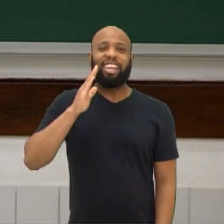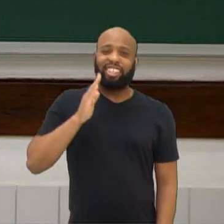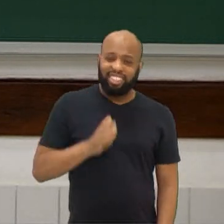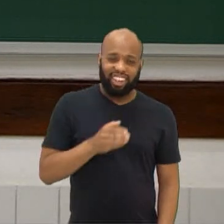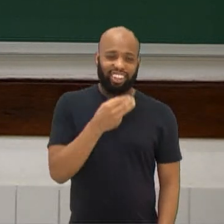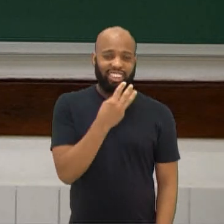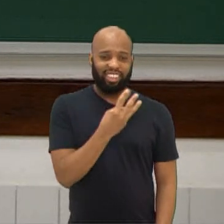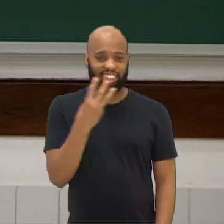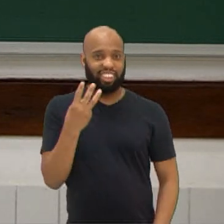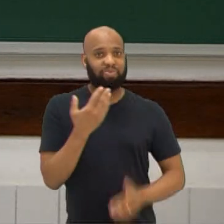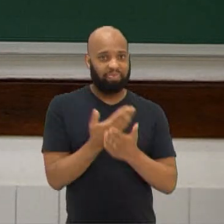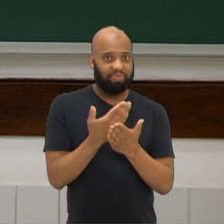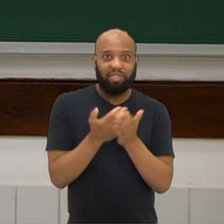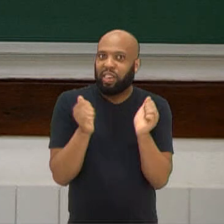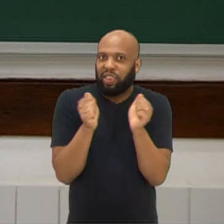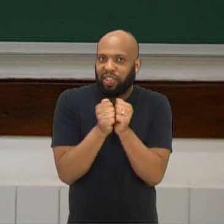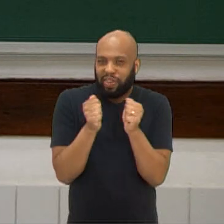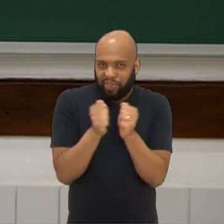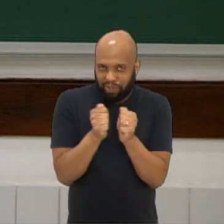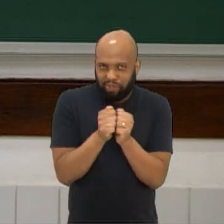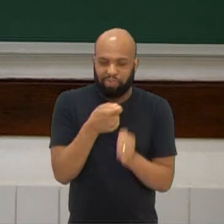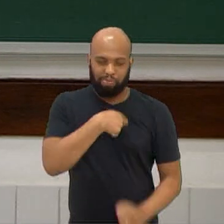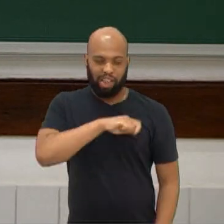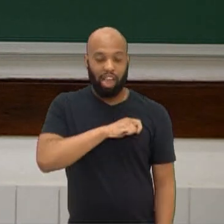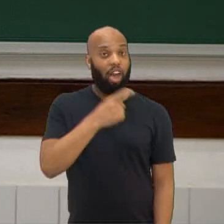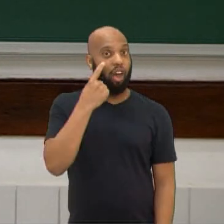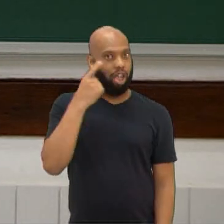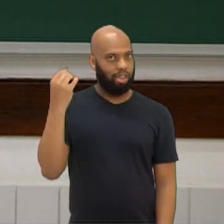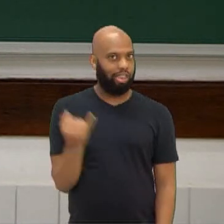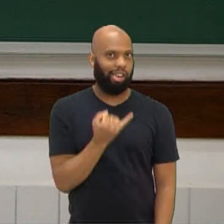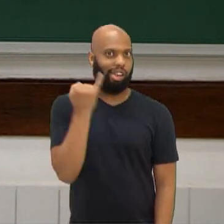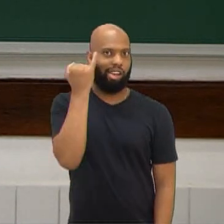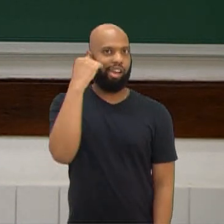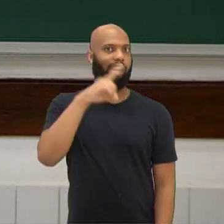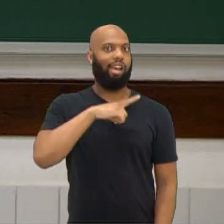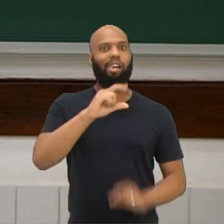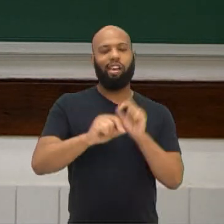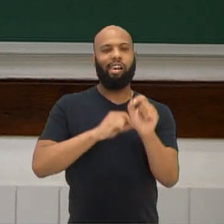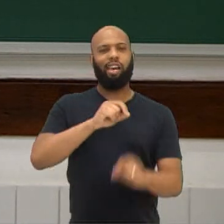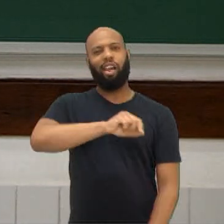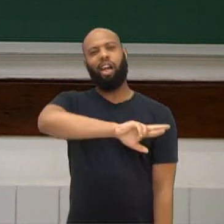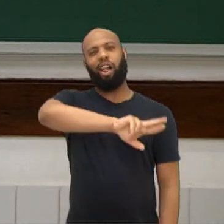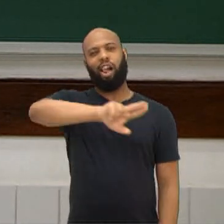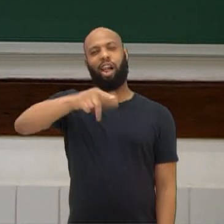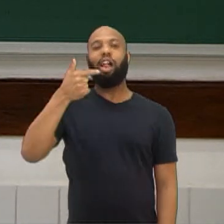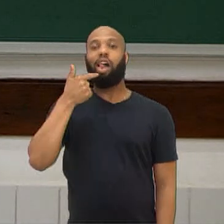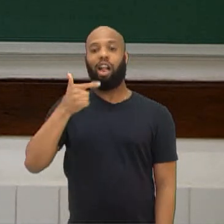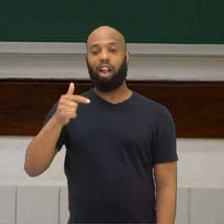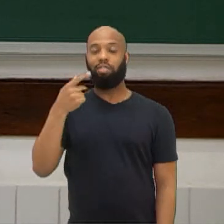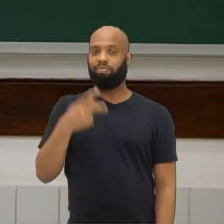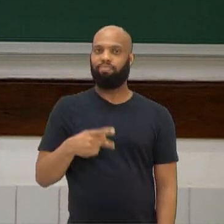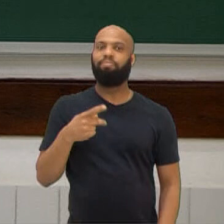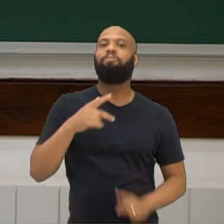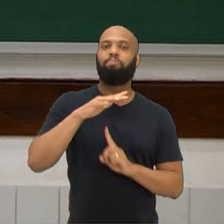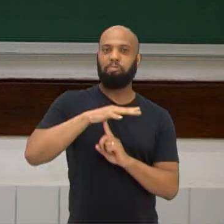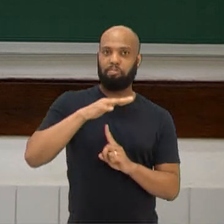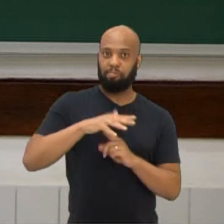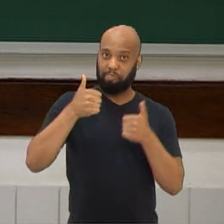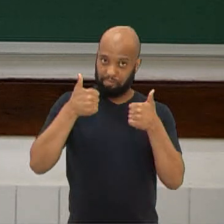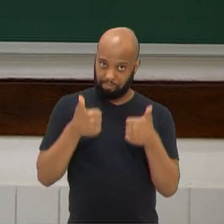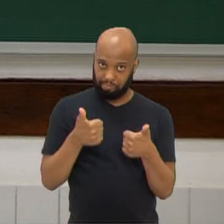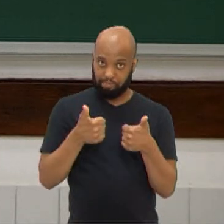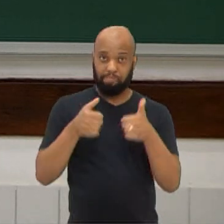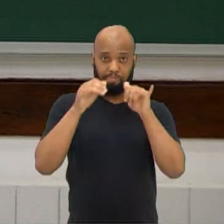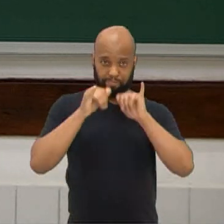já de espanhol que estamos juntos, perfeito? Olha que importante que essa pluralidade de línguas no nosso contexto paranaense, sim?